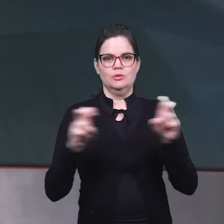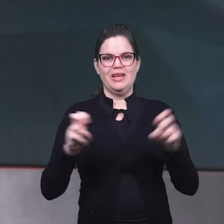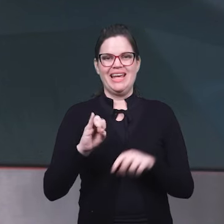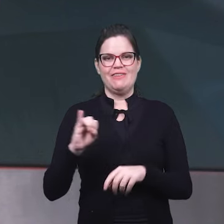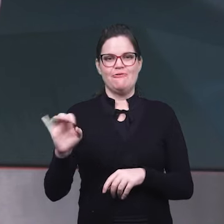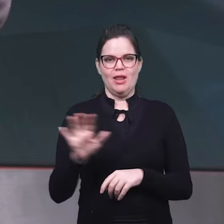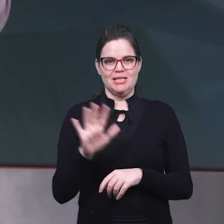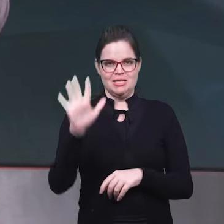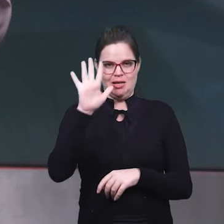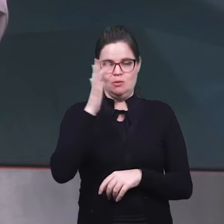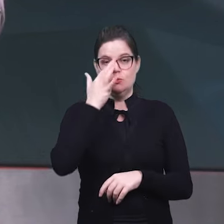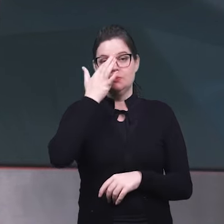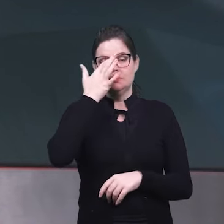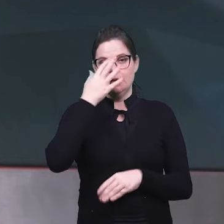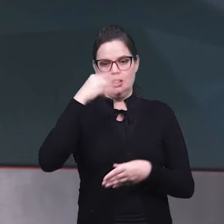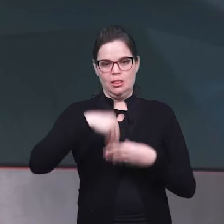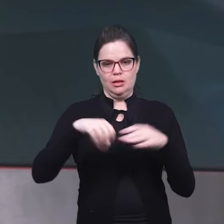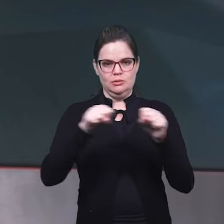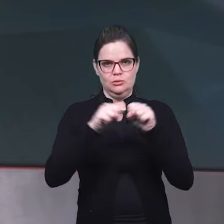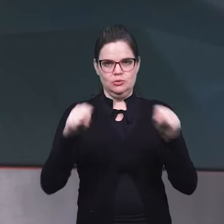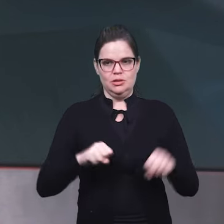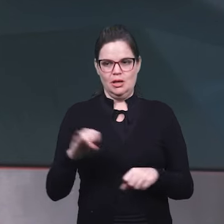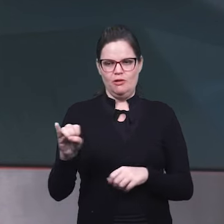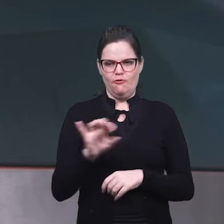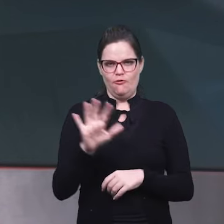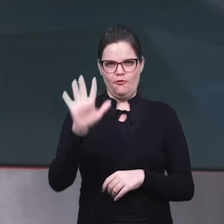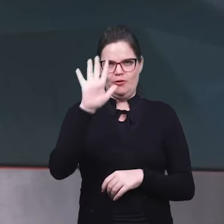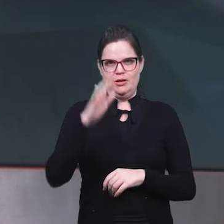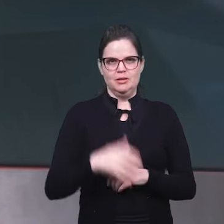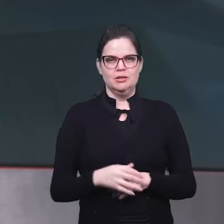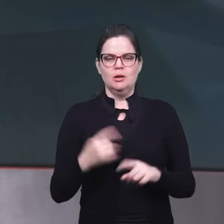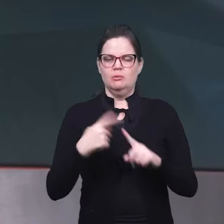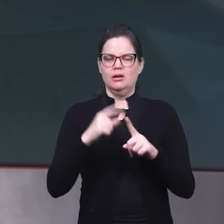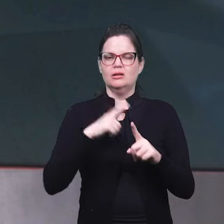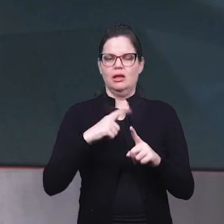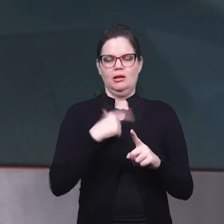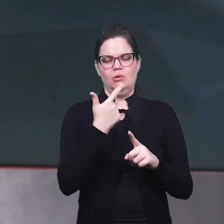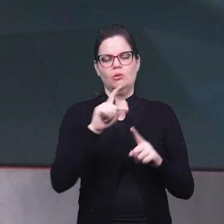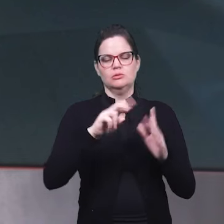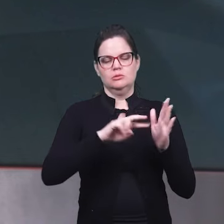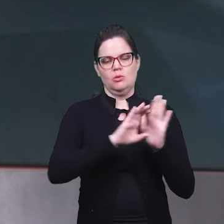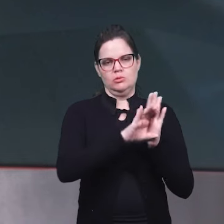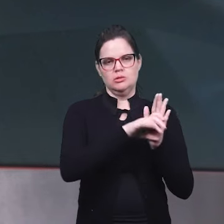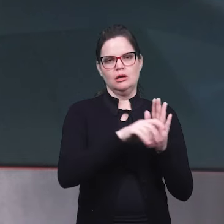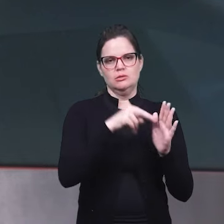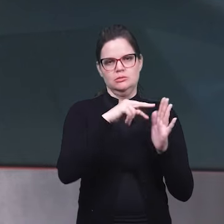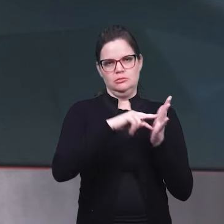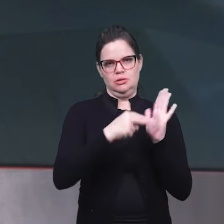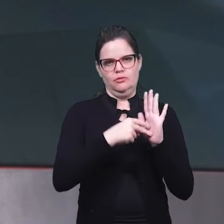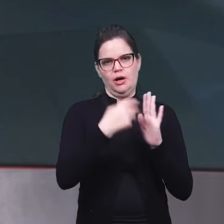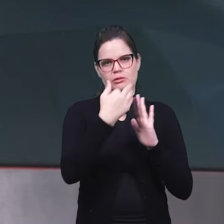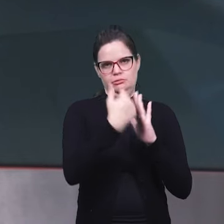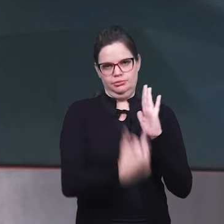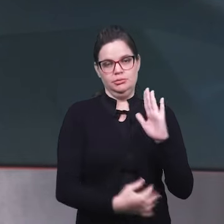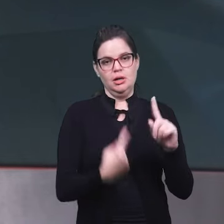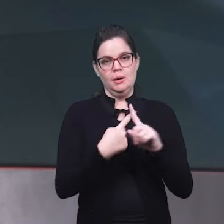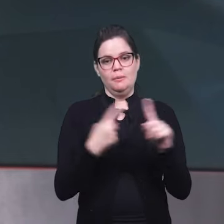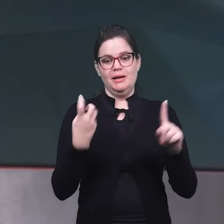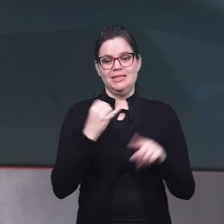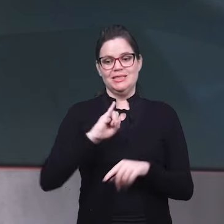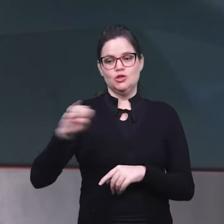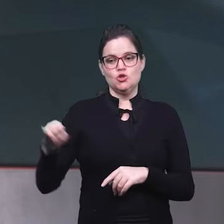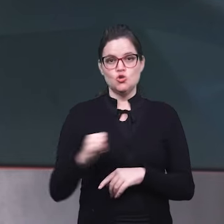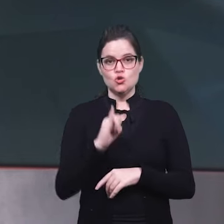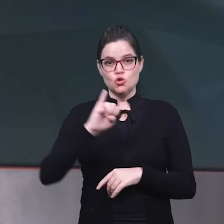sistema ortodoxo de controle inflacionário, por exemplo, que mistura outros conceitos,